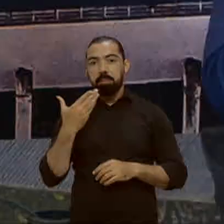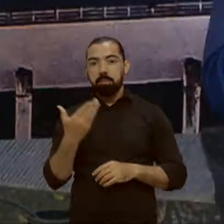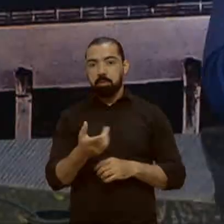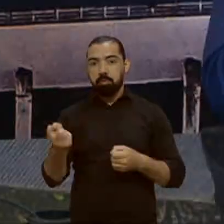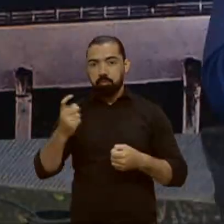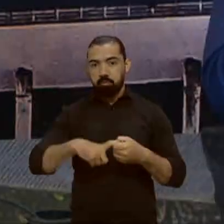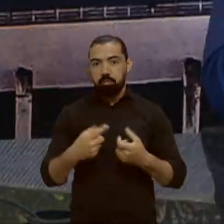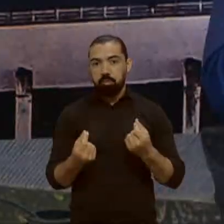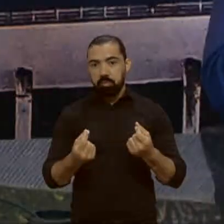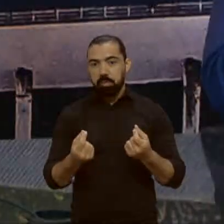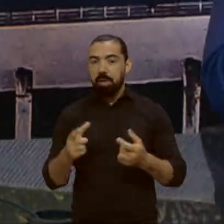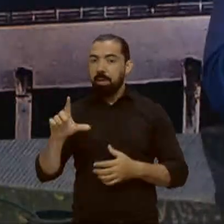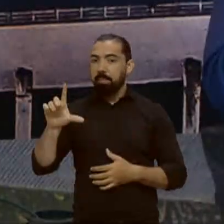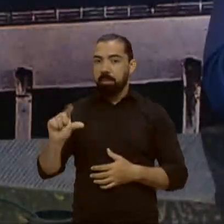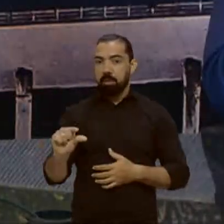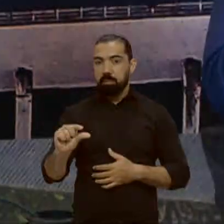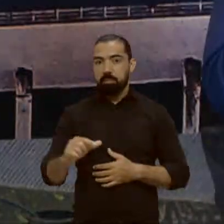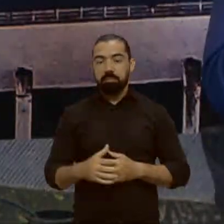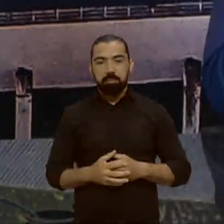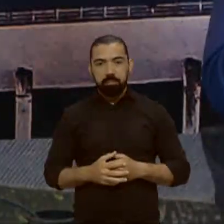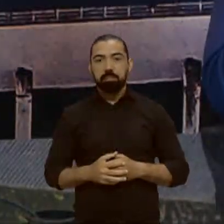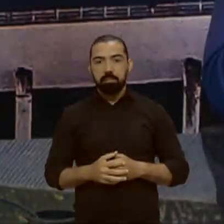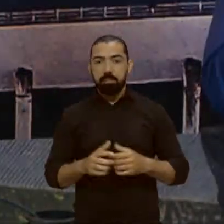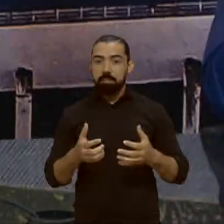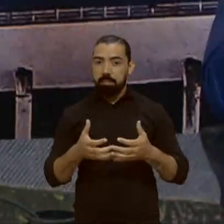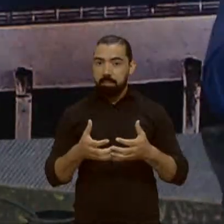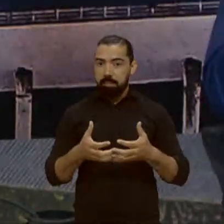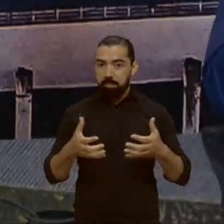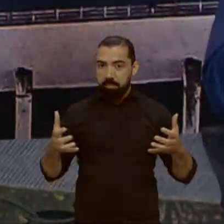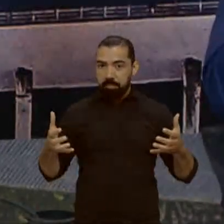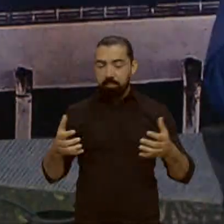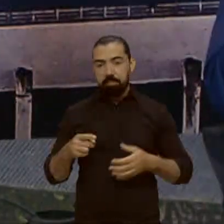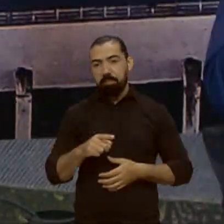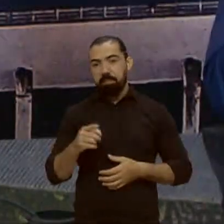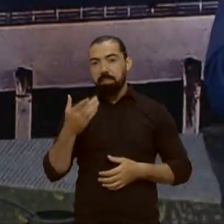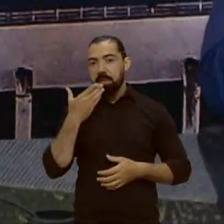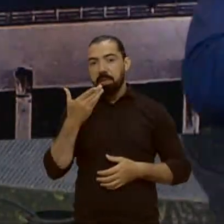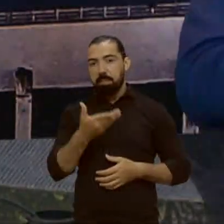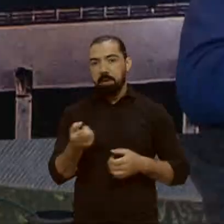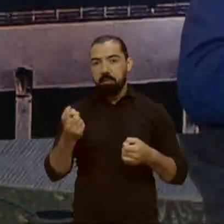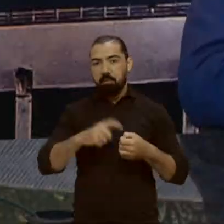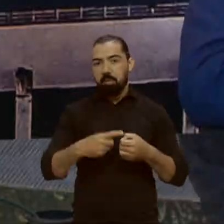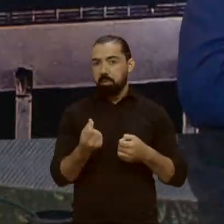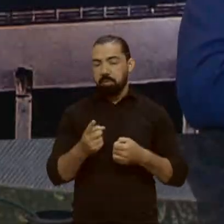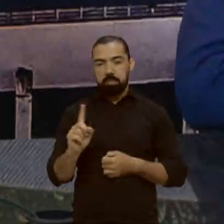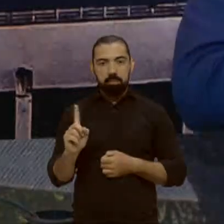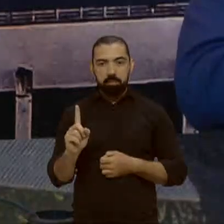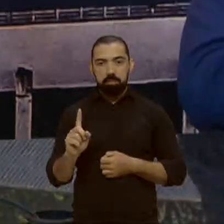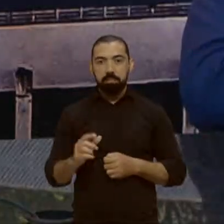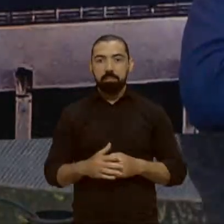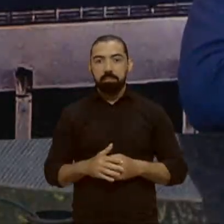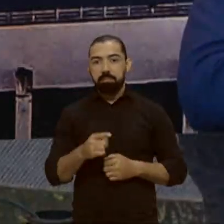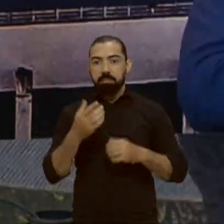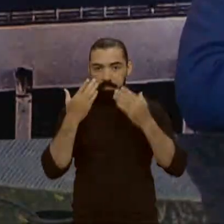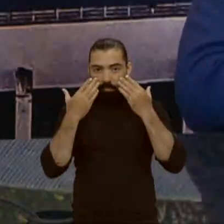dinheiro, é mínimo, é ínfimo. A grande maioria não pede a devolução do dinheiro. Então, isso